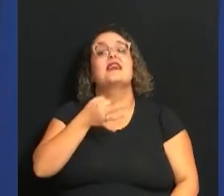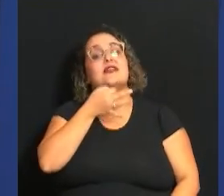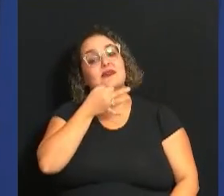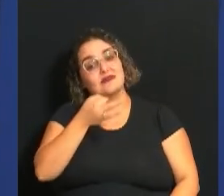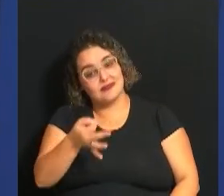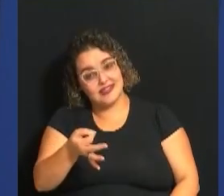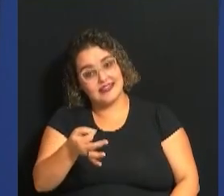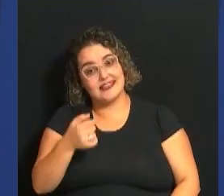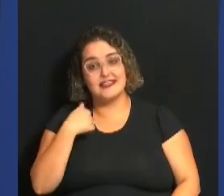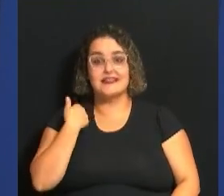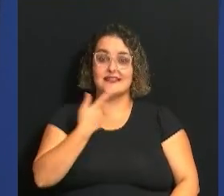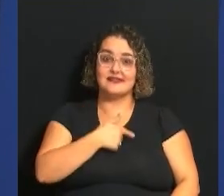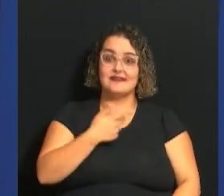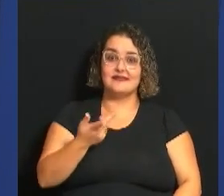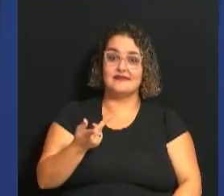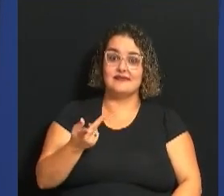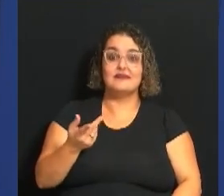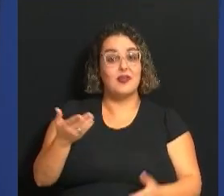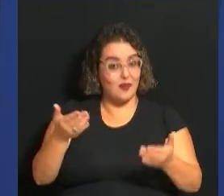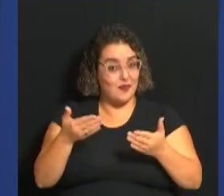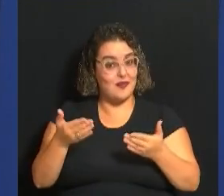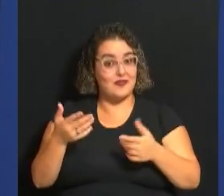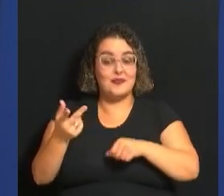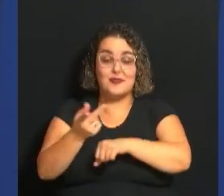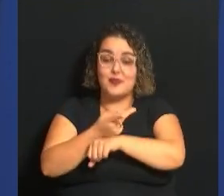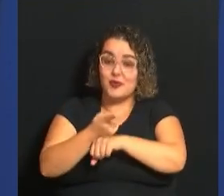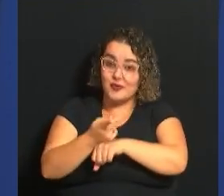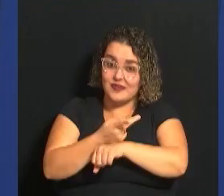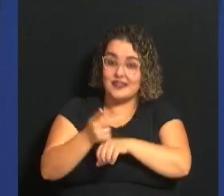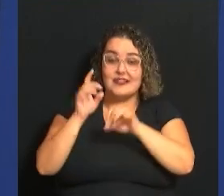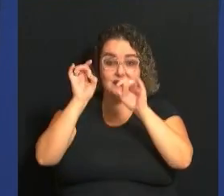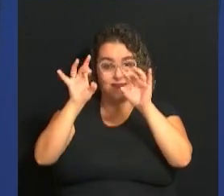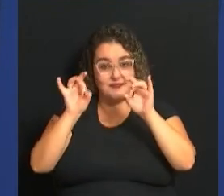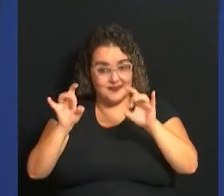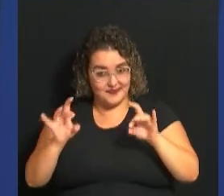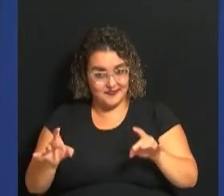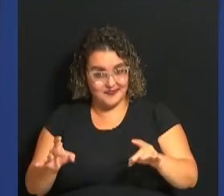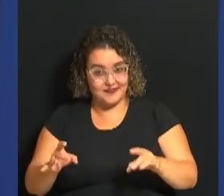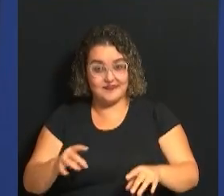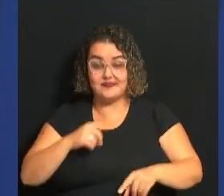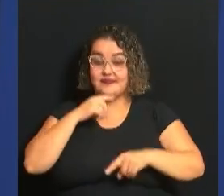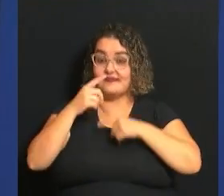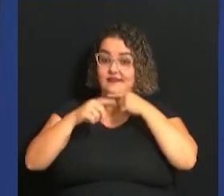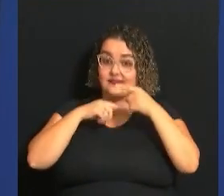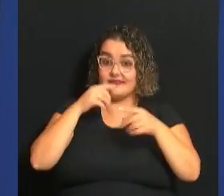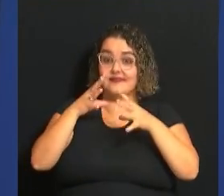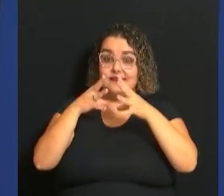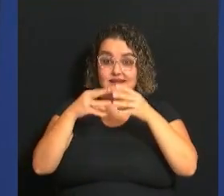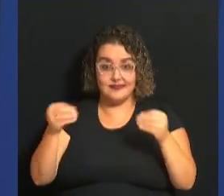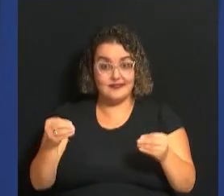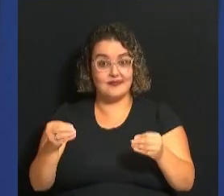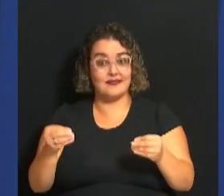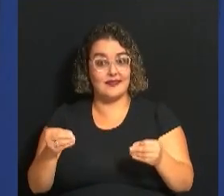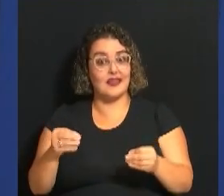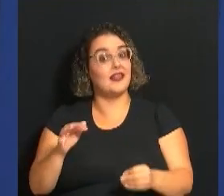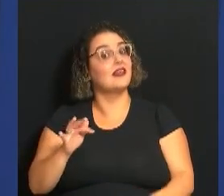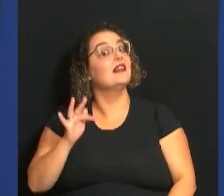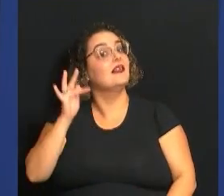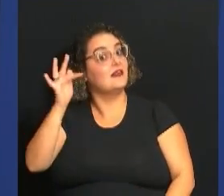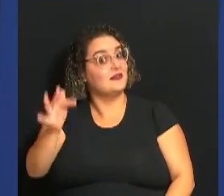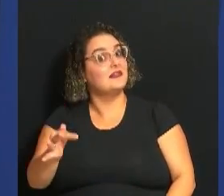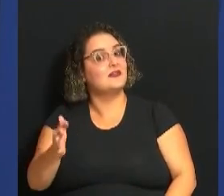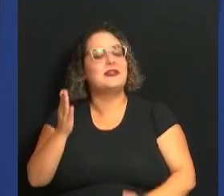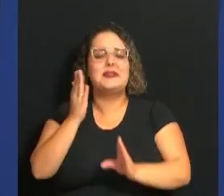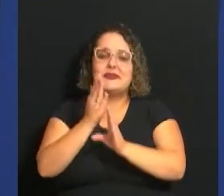e a gente vai, como hoje, vai atrás de um especialista para tirar todas as dúvidas. E quem sabe a gente encontra mais alguém como